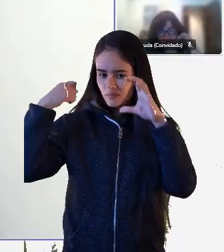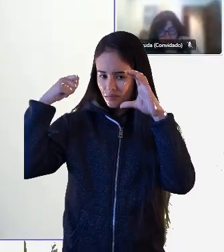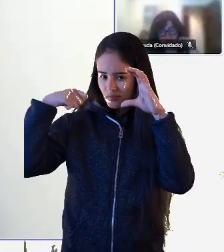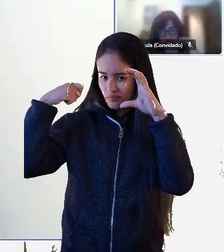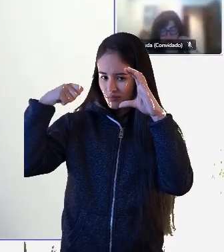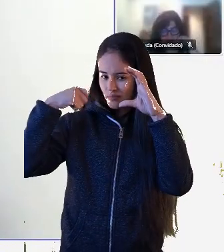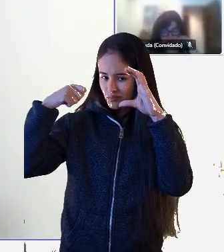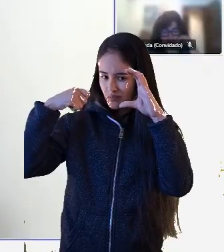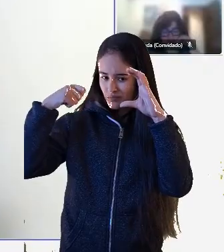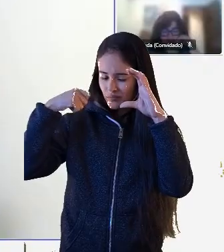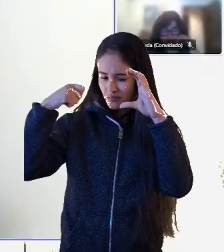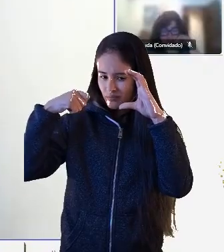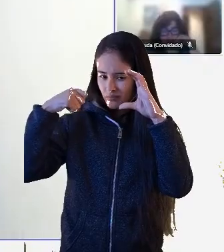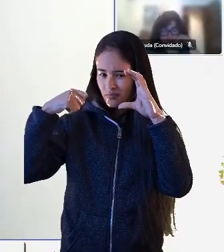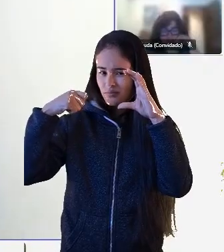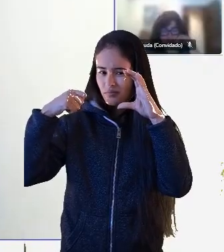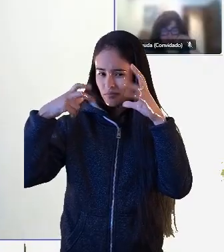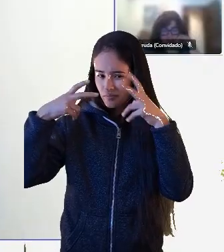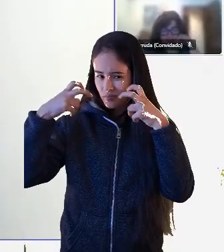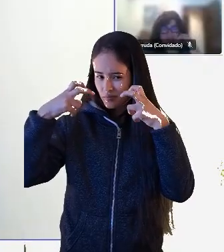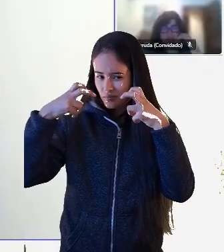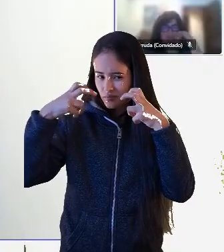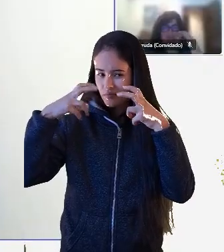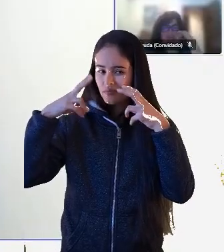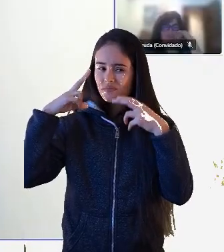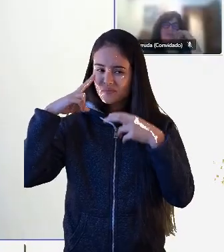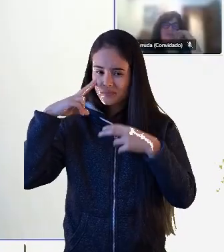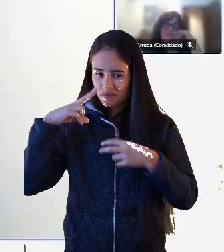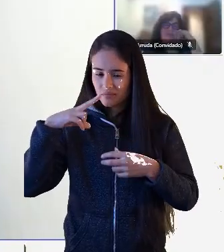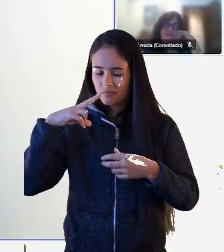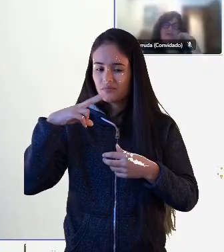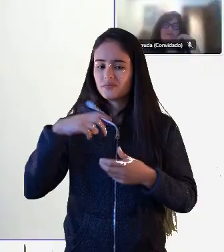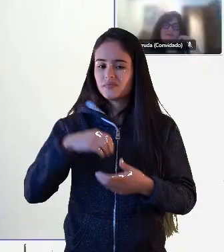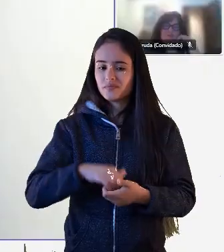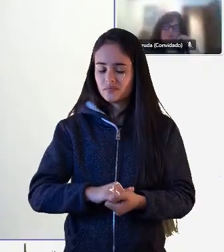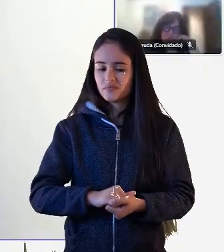instituições que defendem a memória, que defendem a cultura negra.